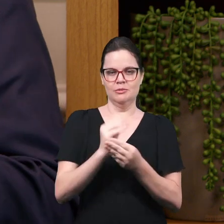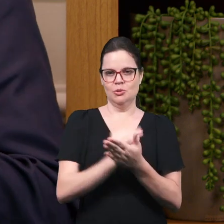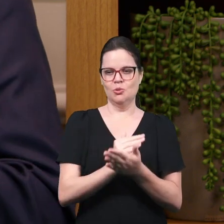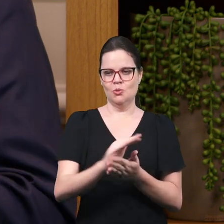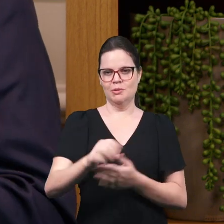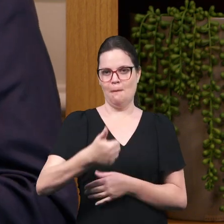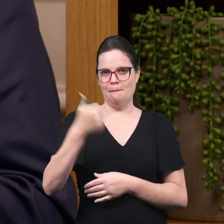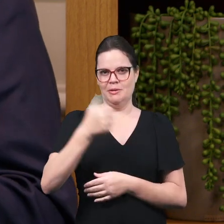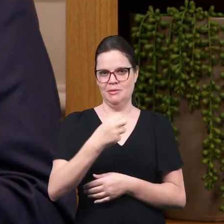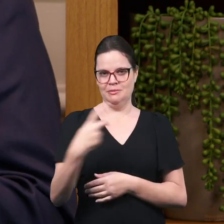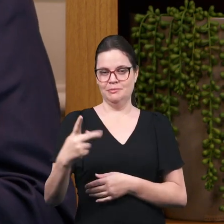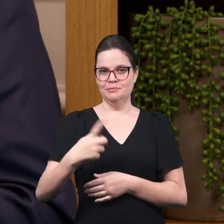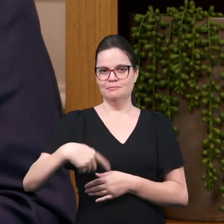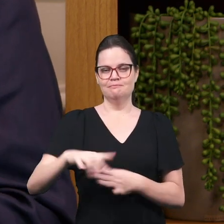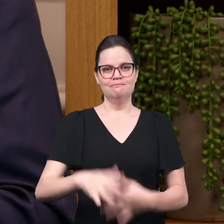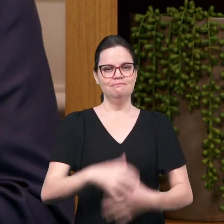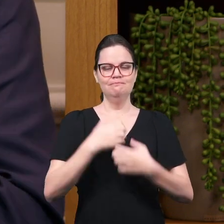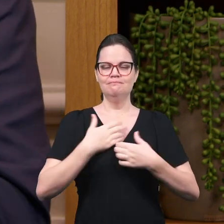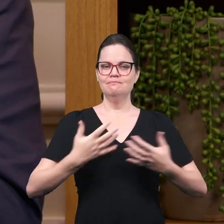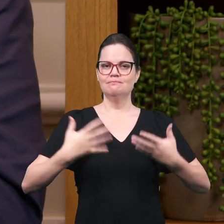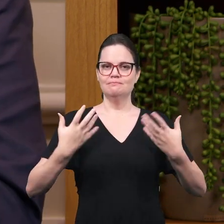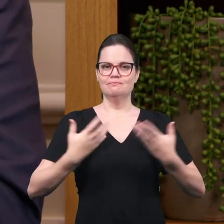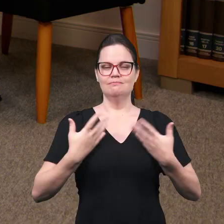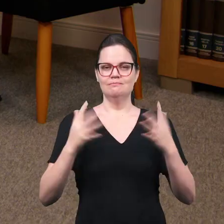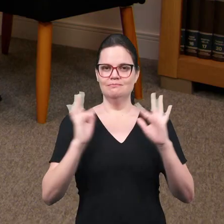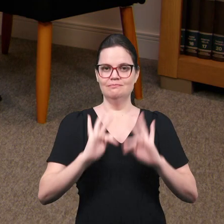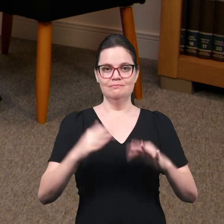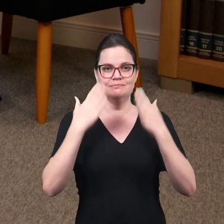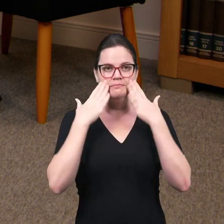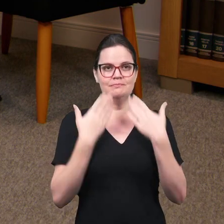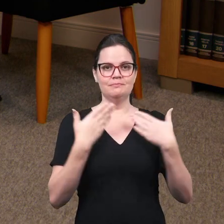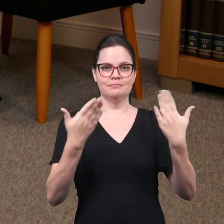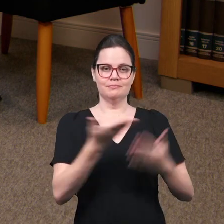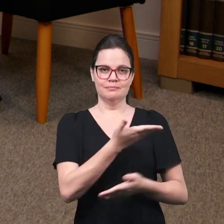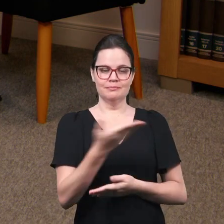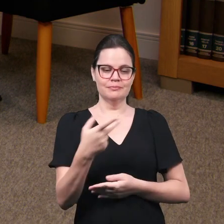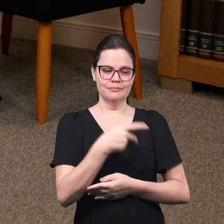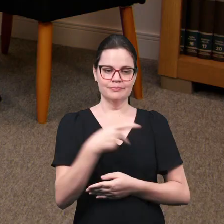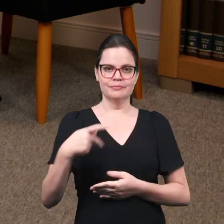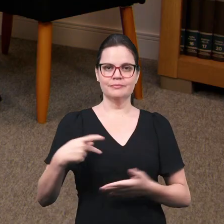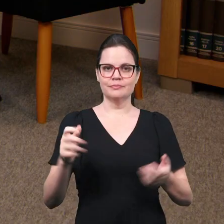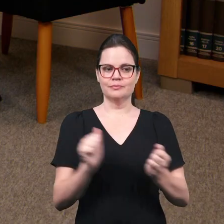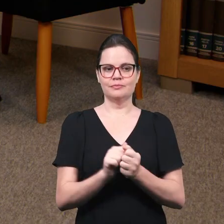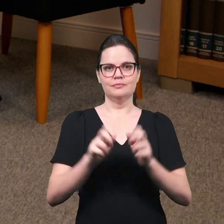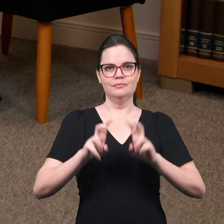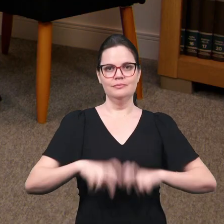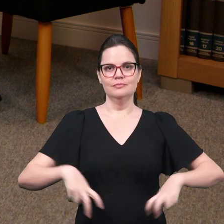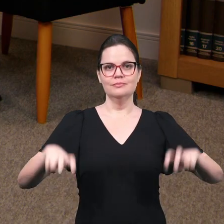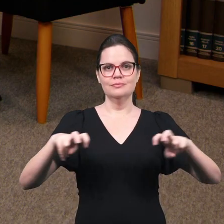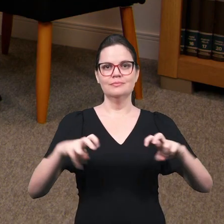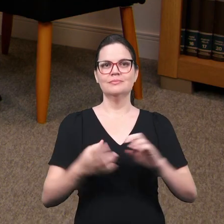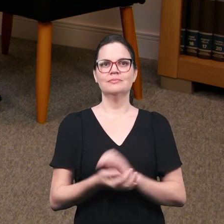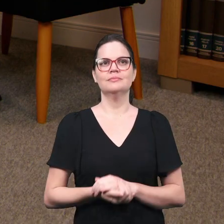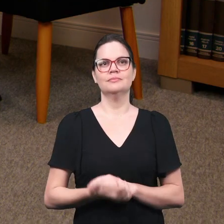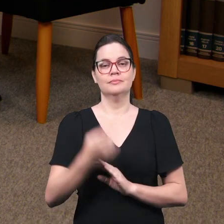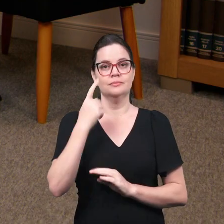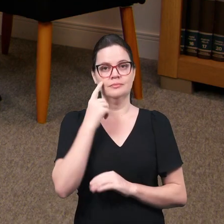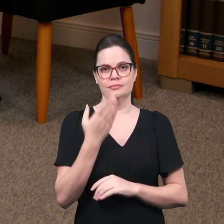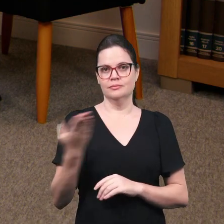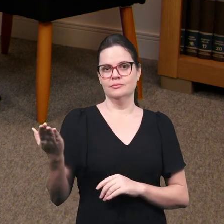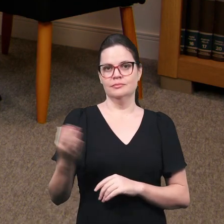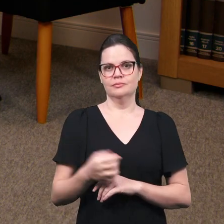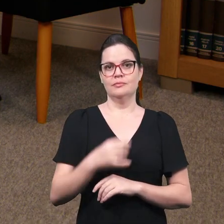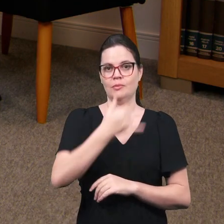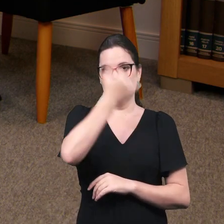e com muita alegria queremos apresentar os nossos companheiros, pastores que estão hoje aqui. Nosso